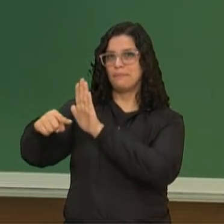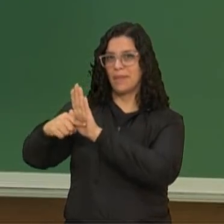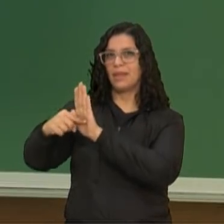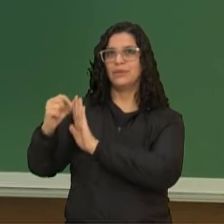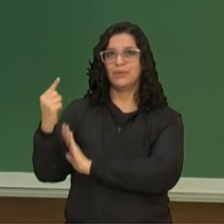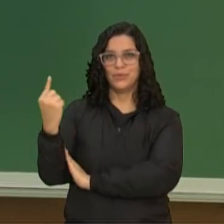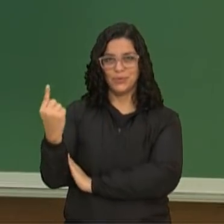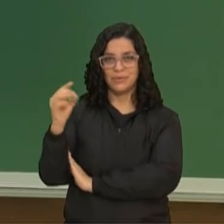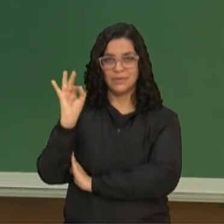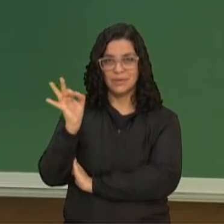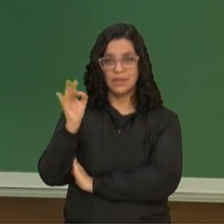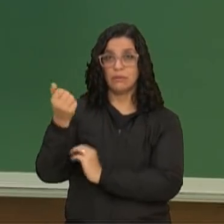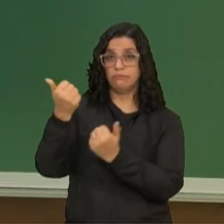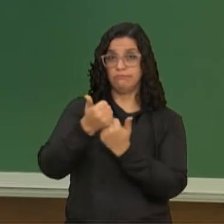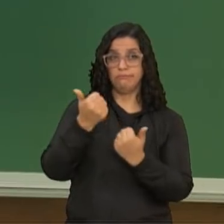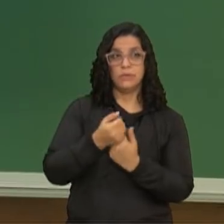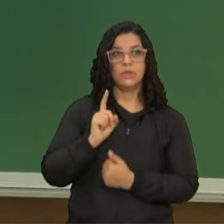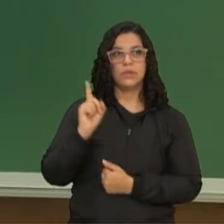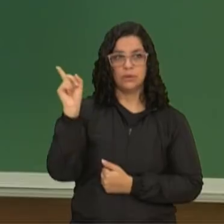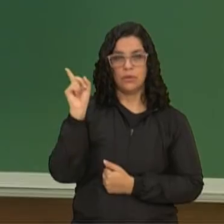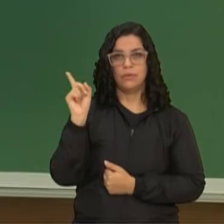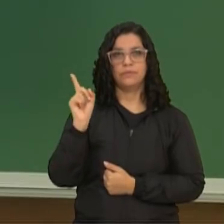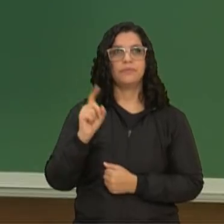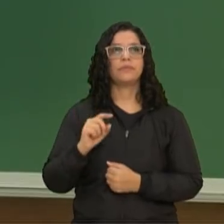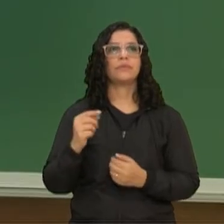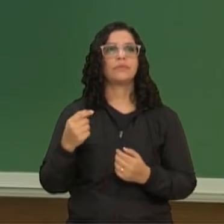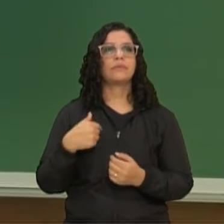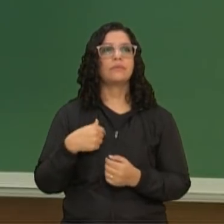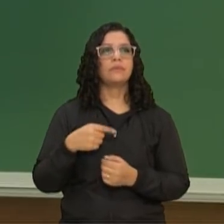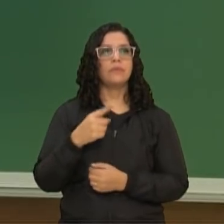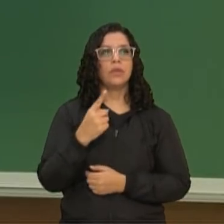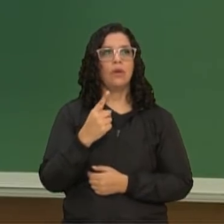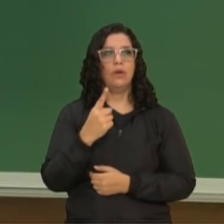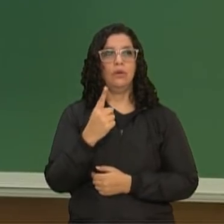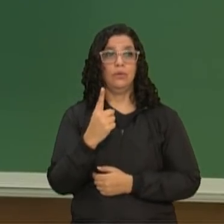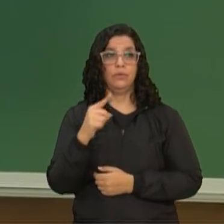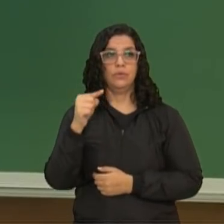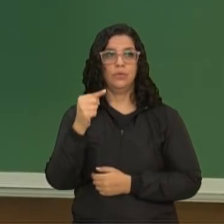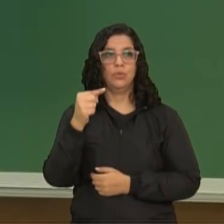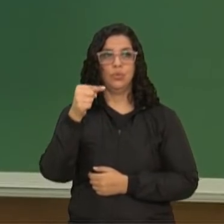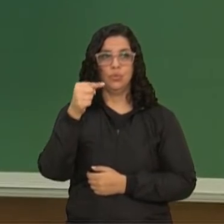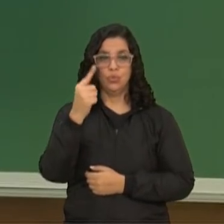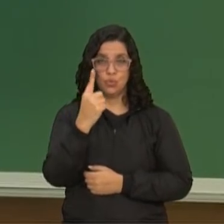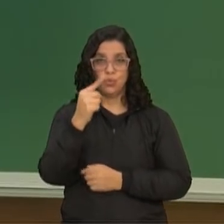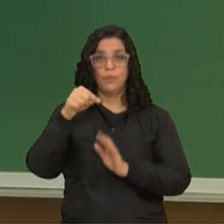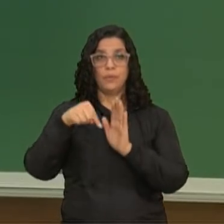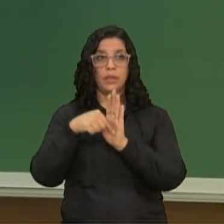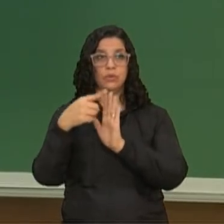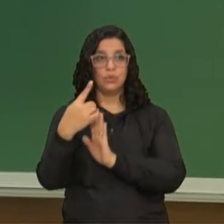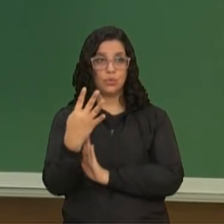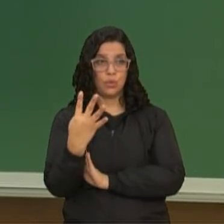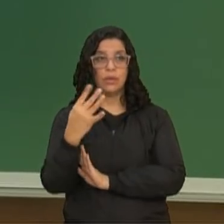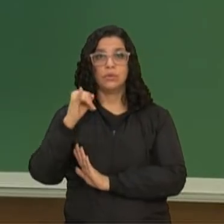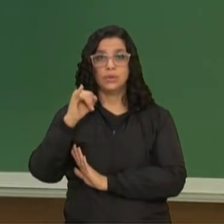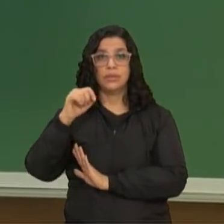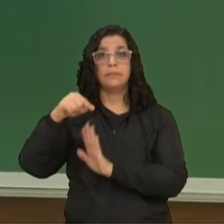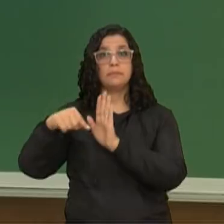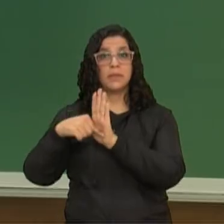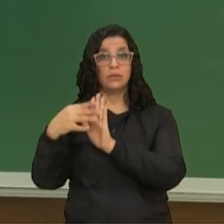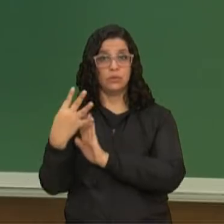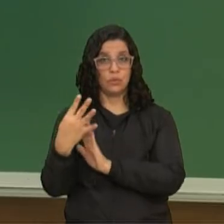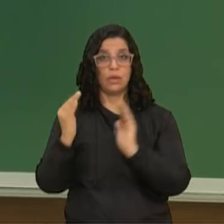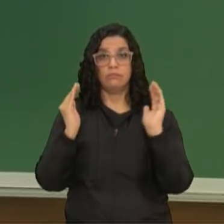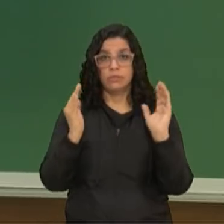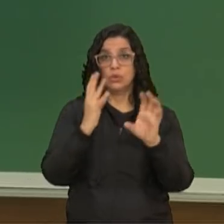quadrado vale menos 1. Fazendo a substituição, 4 vezes menos 1, menos 4. Agora a gente vai somar as partes